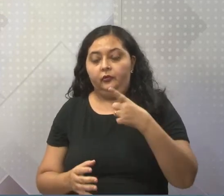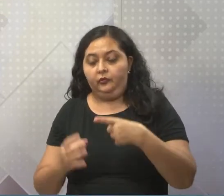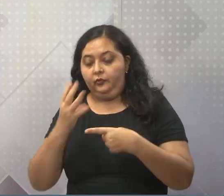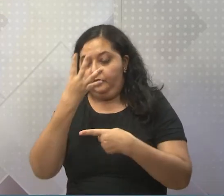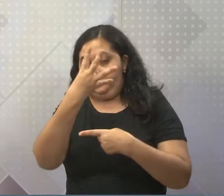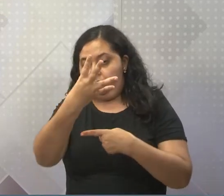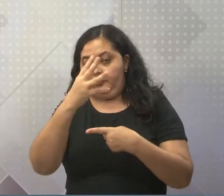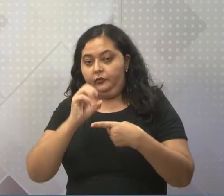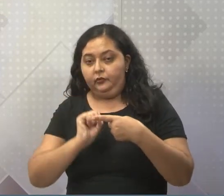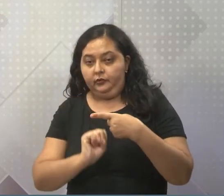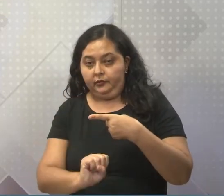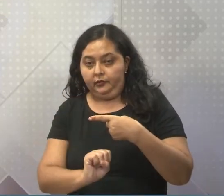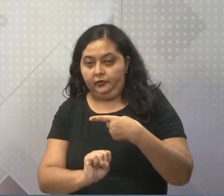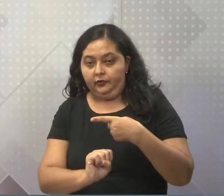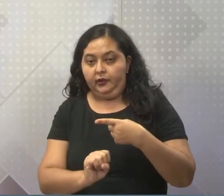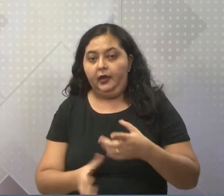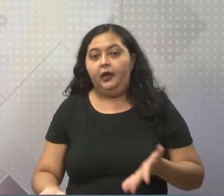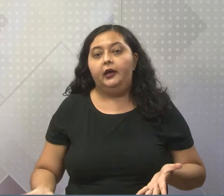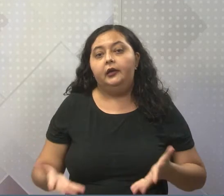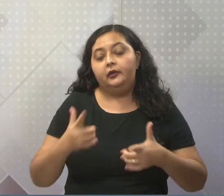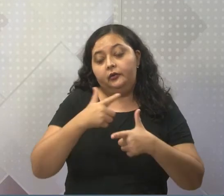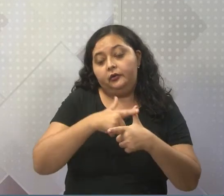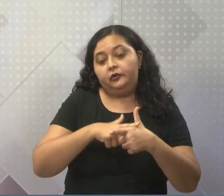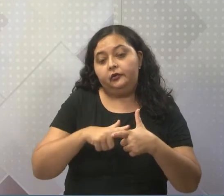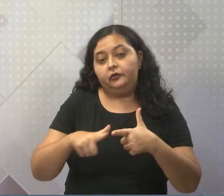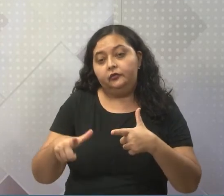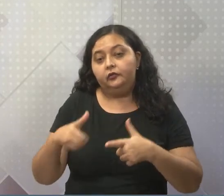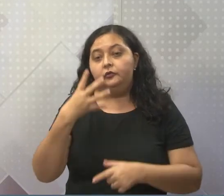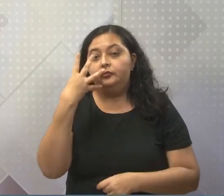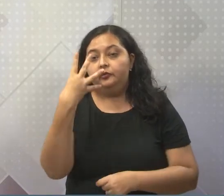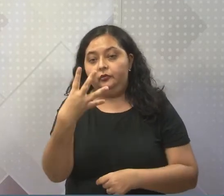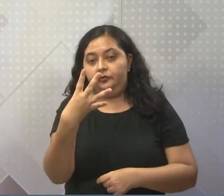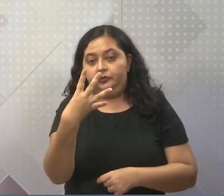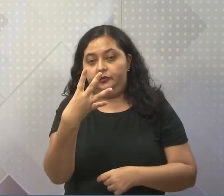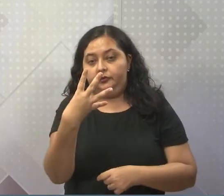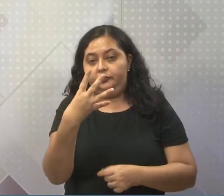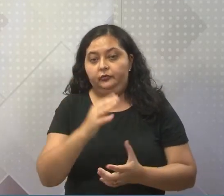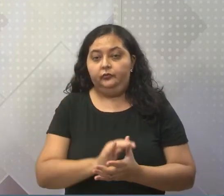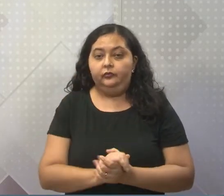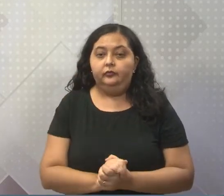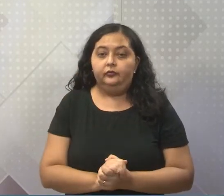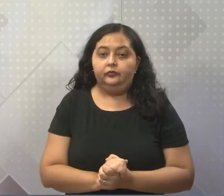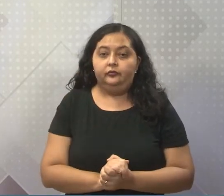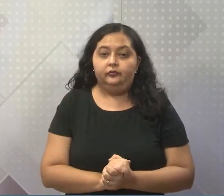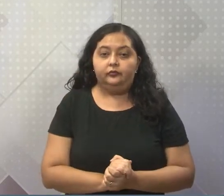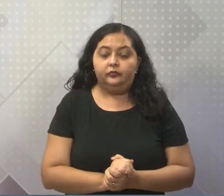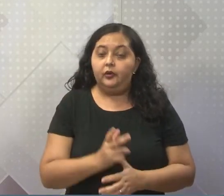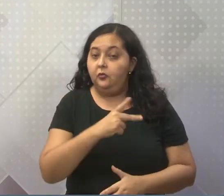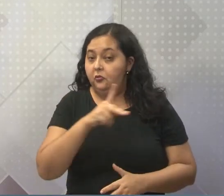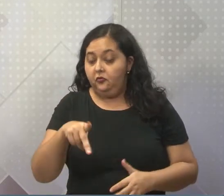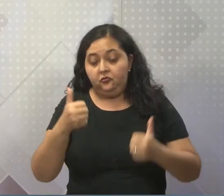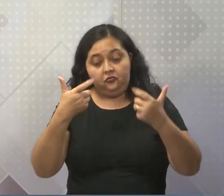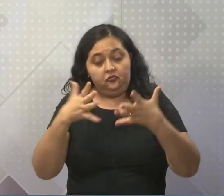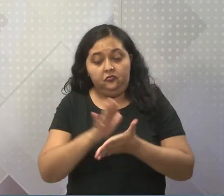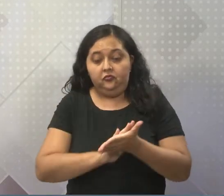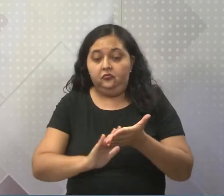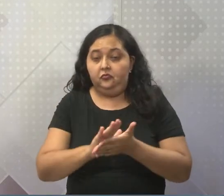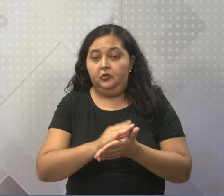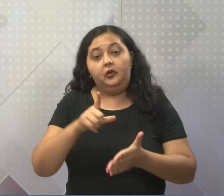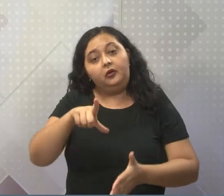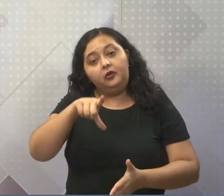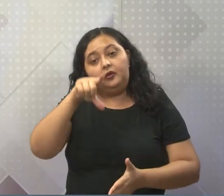oitavos. Dessa vez eu quero dividir por 4. O professor não determinou, então eu